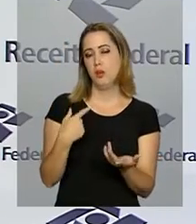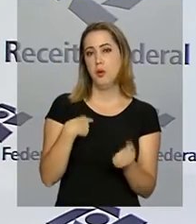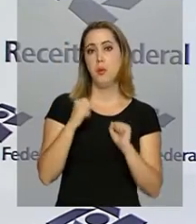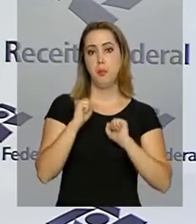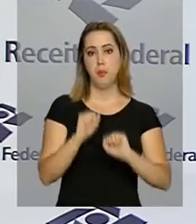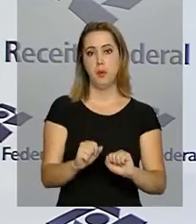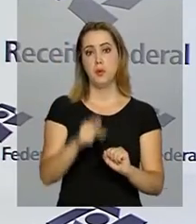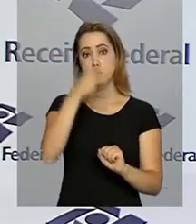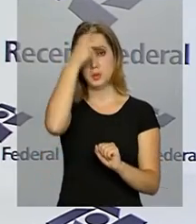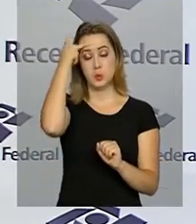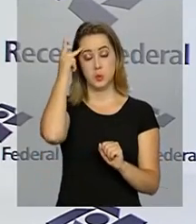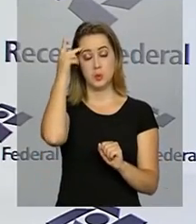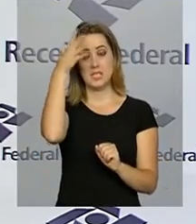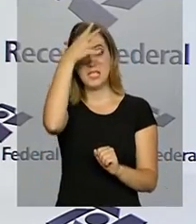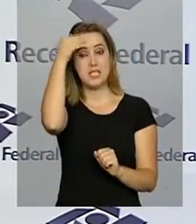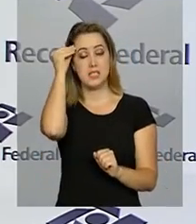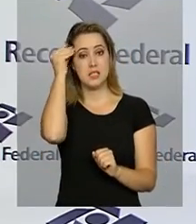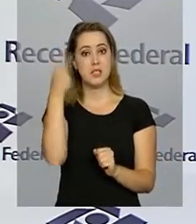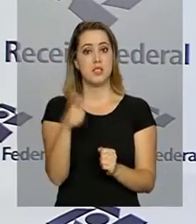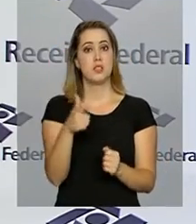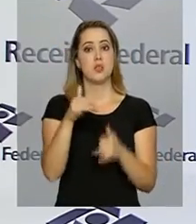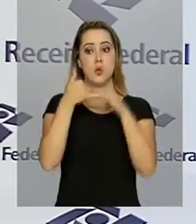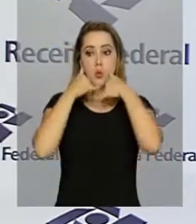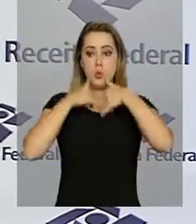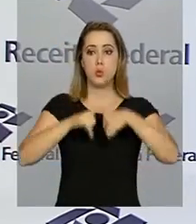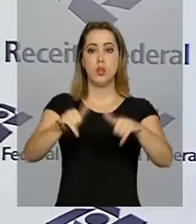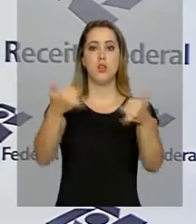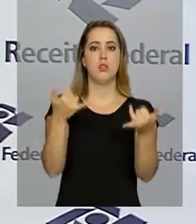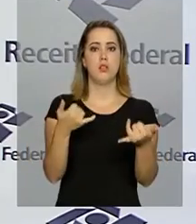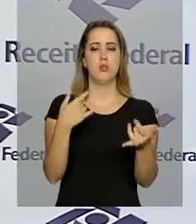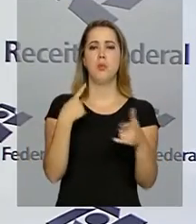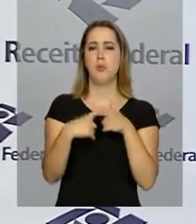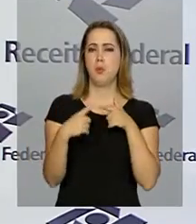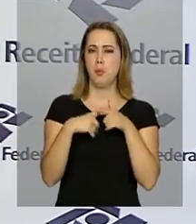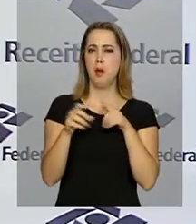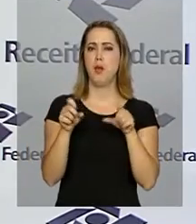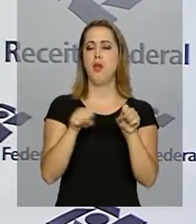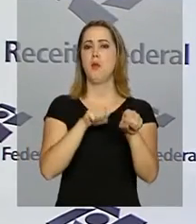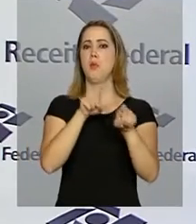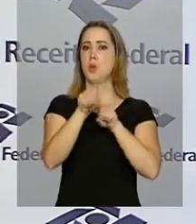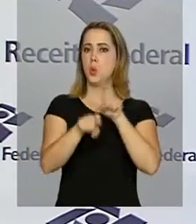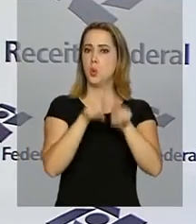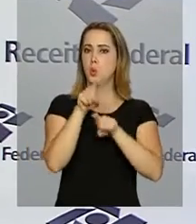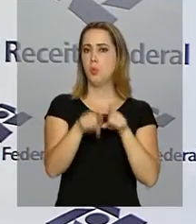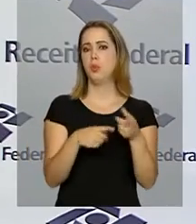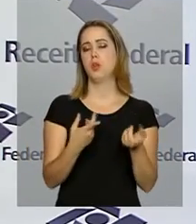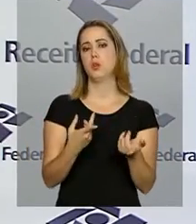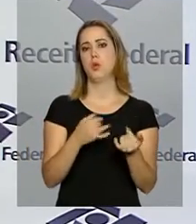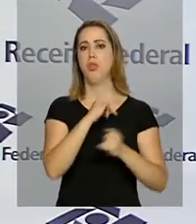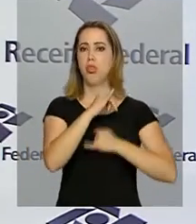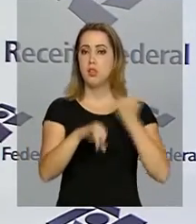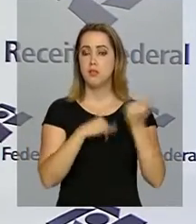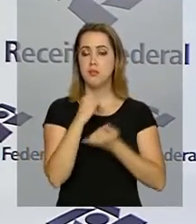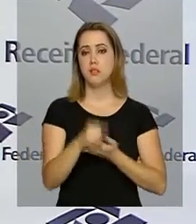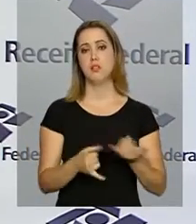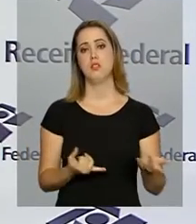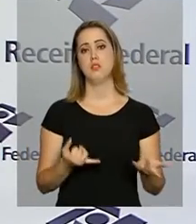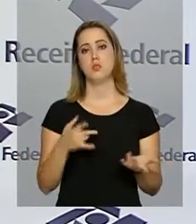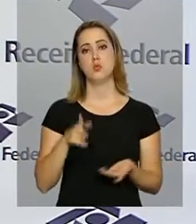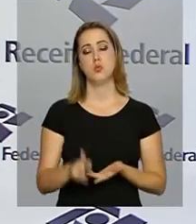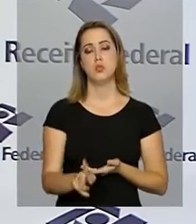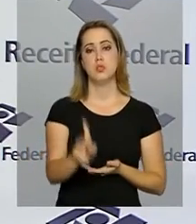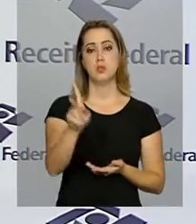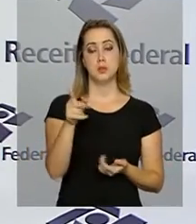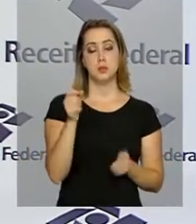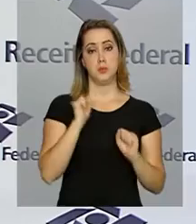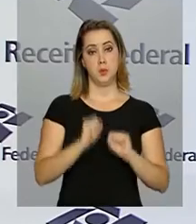até quem deixa para a última hora não ter energia, pode ser pane no seu computador, no provedor. Então, sempre